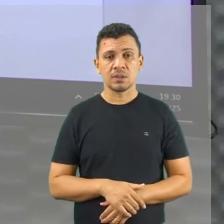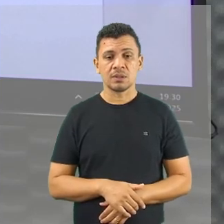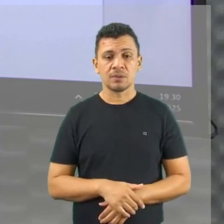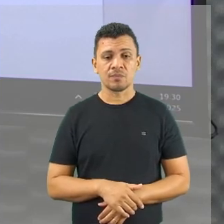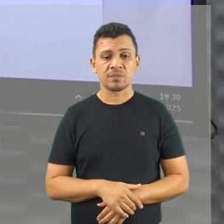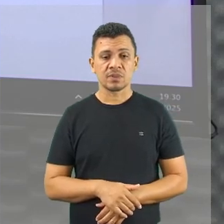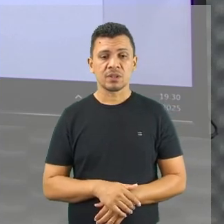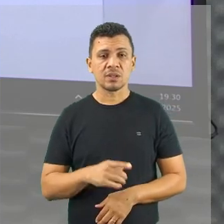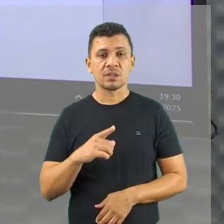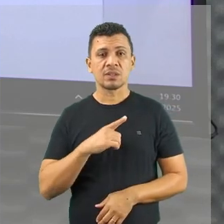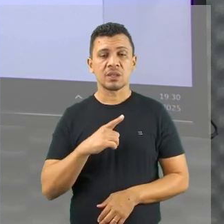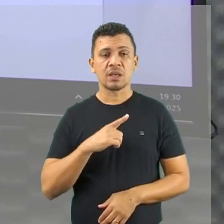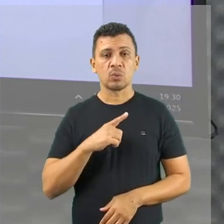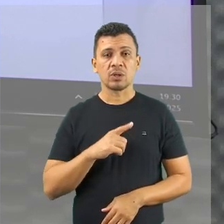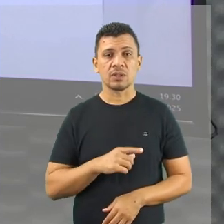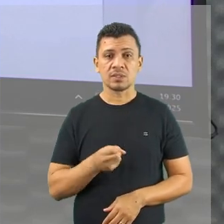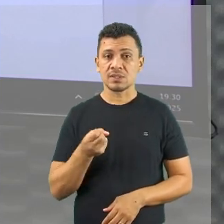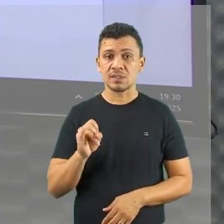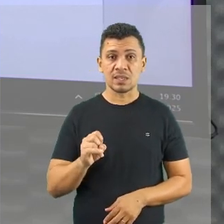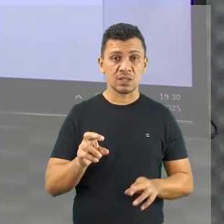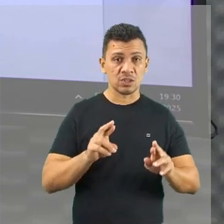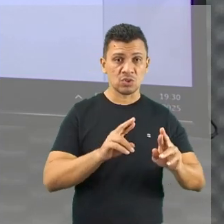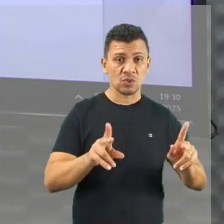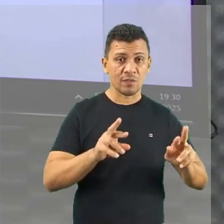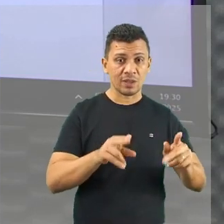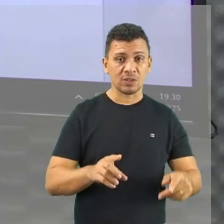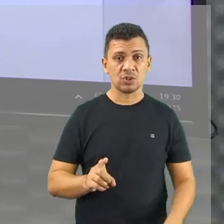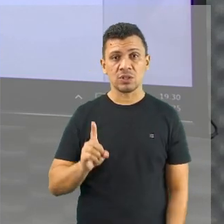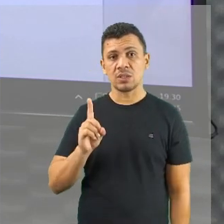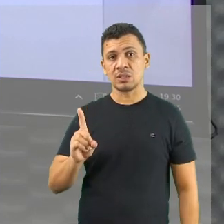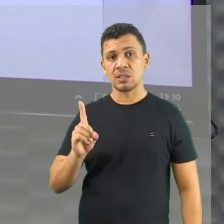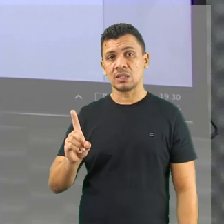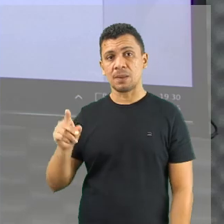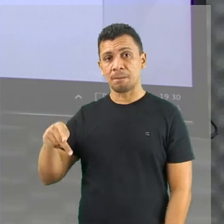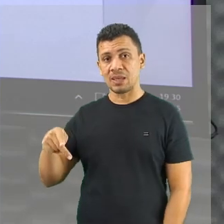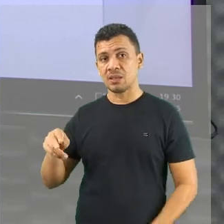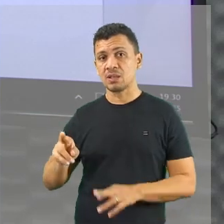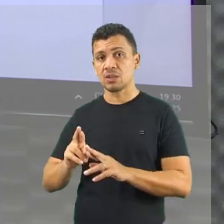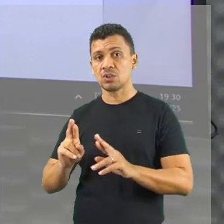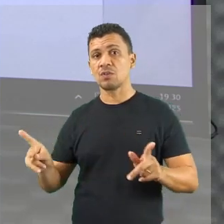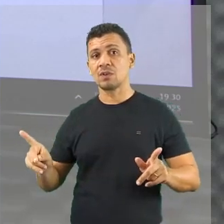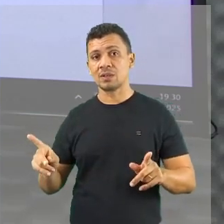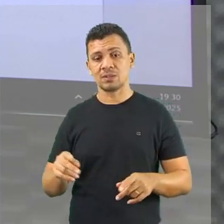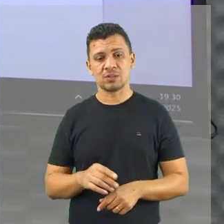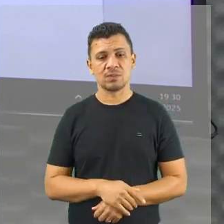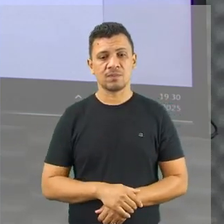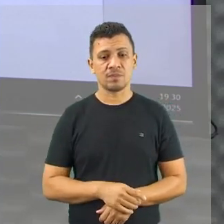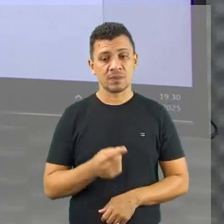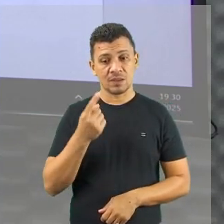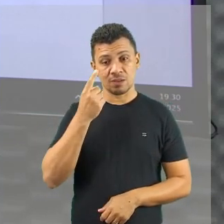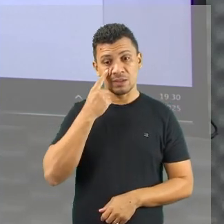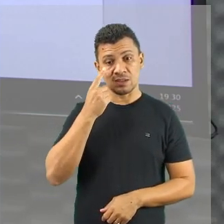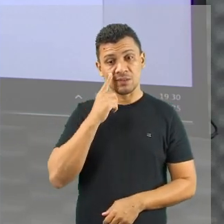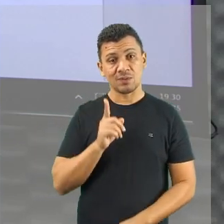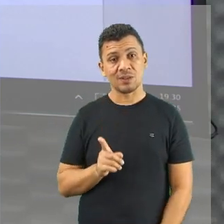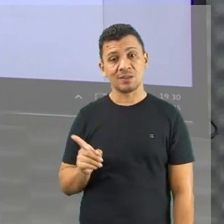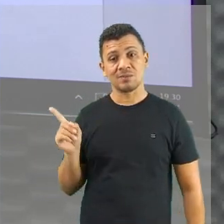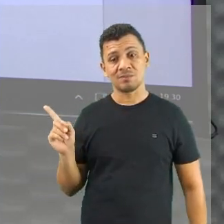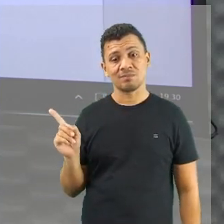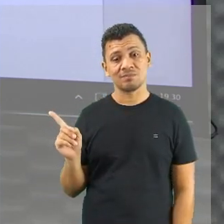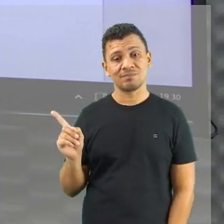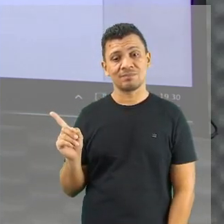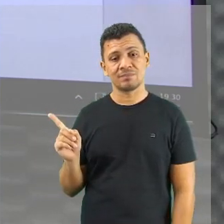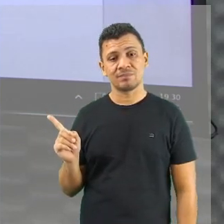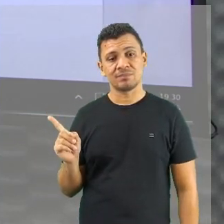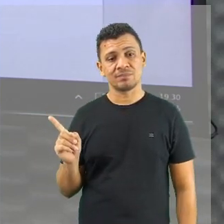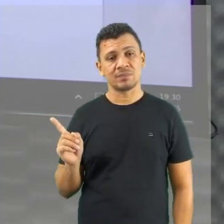as DDPs são diferentes. Diferentes como? Maior, menor, igual. Quem é maior e quem é menor? É só tu olhar aqui, ó. Como a gente falou